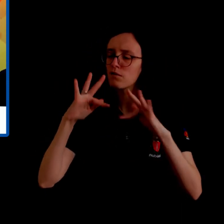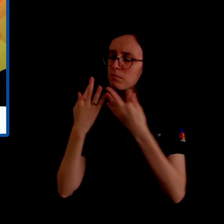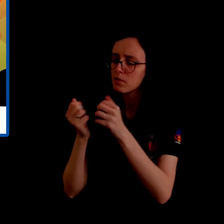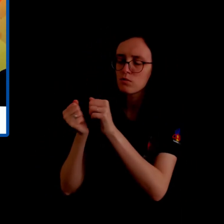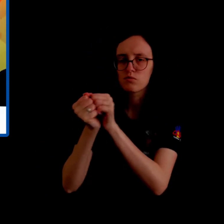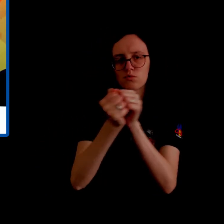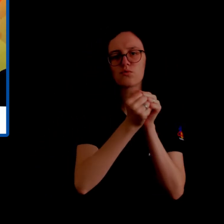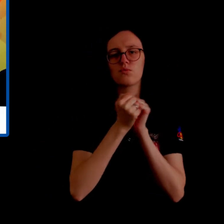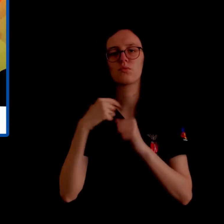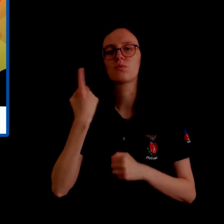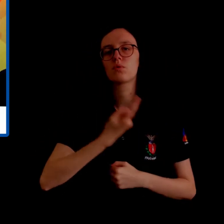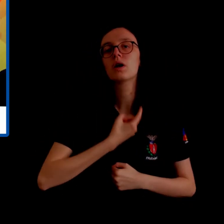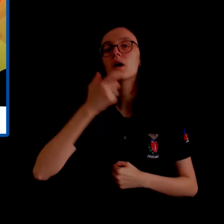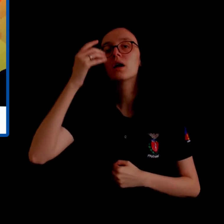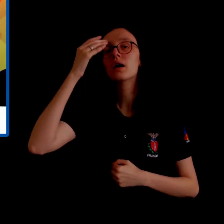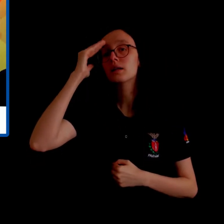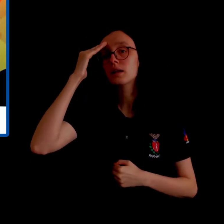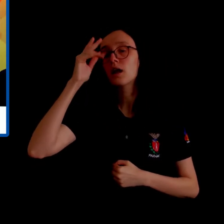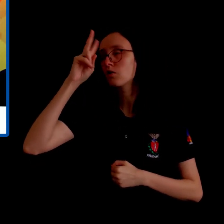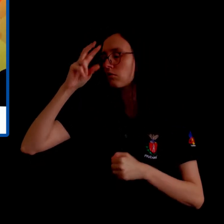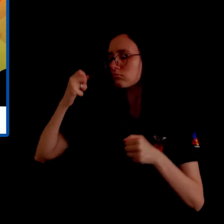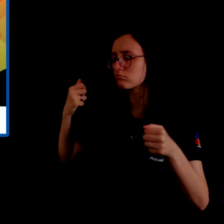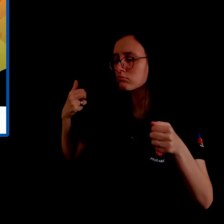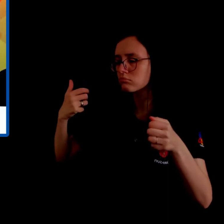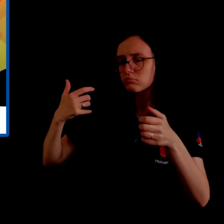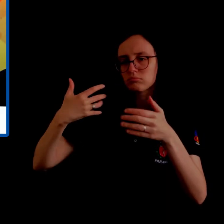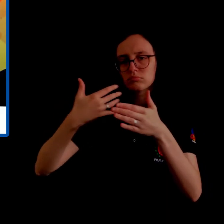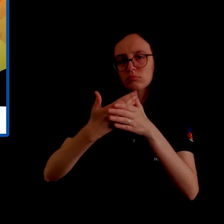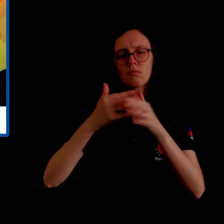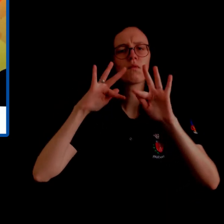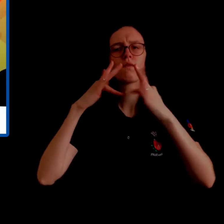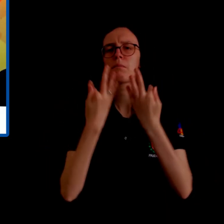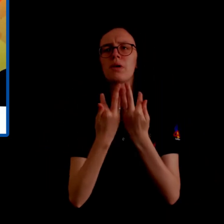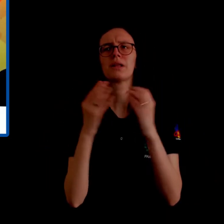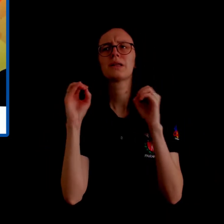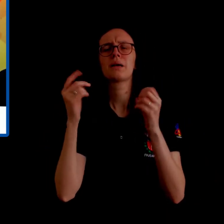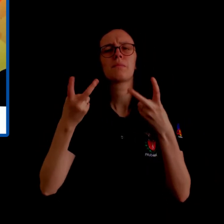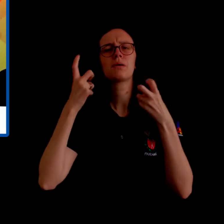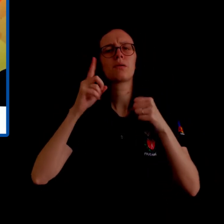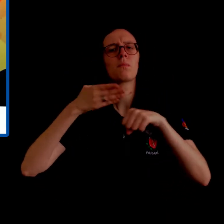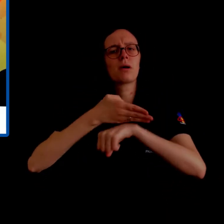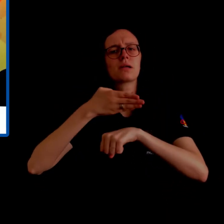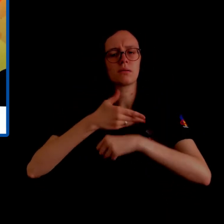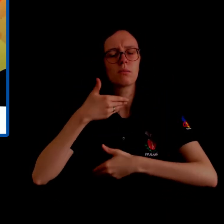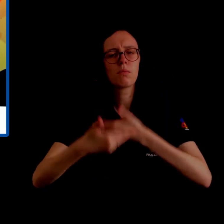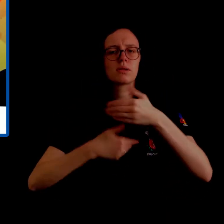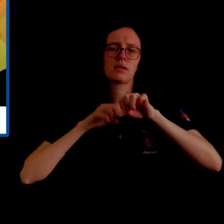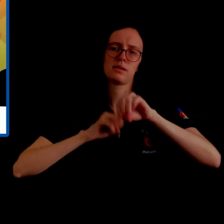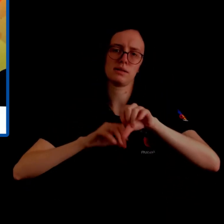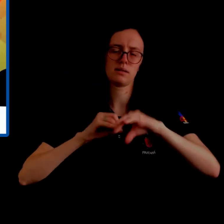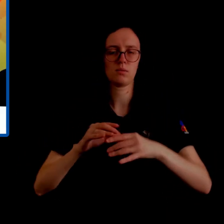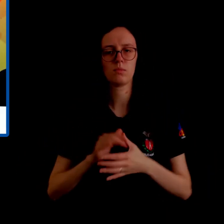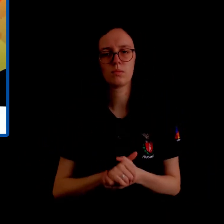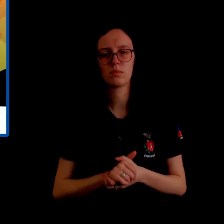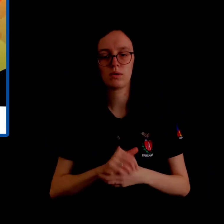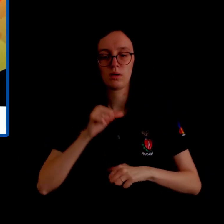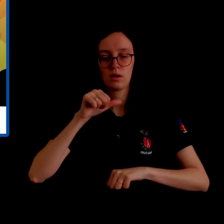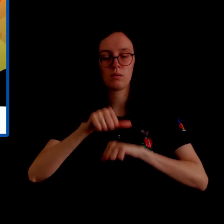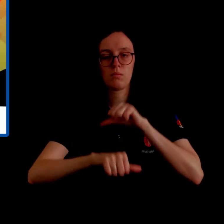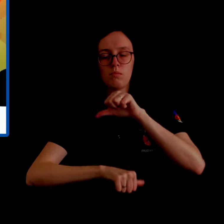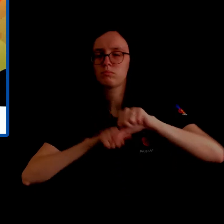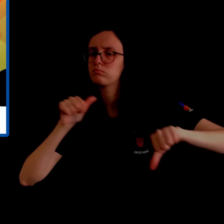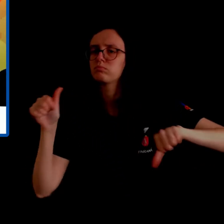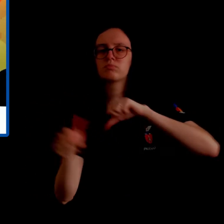entender que historicamente as famílias não foram engajadas no processo de ensino, né? E que uma mudança brusca